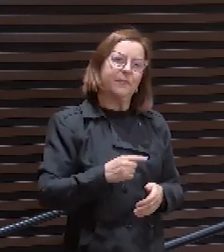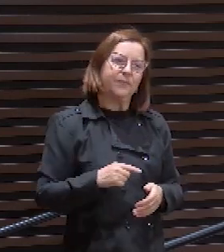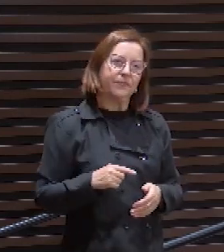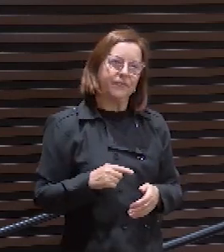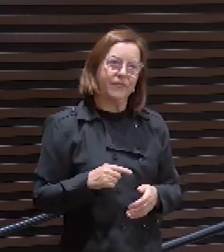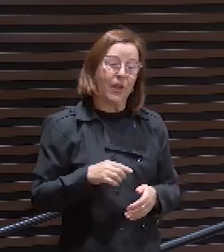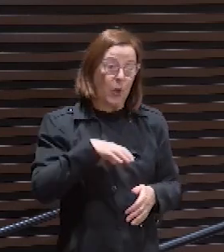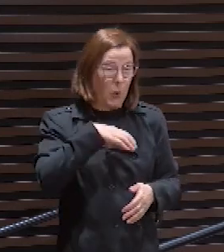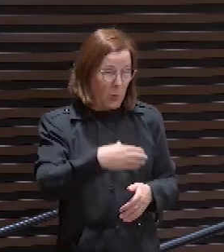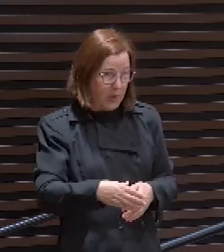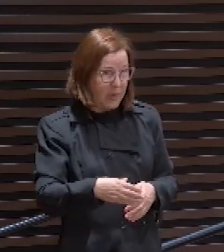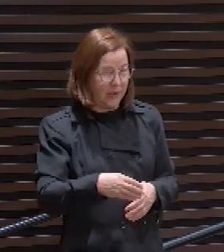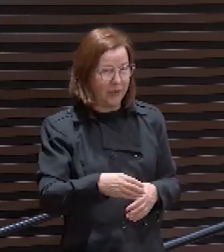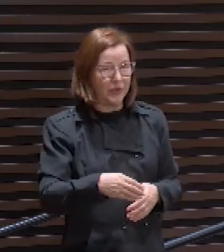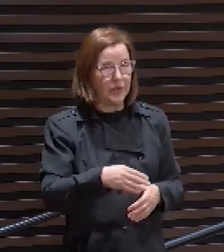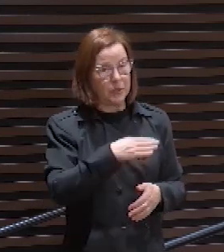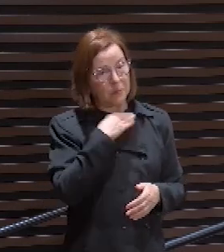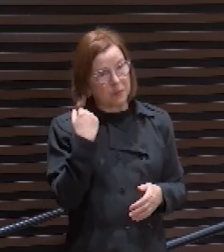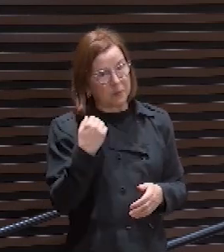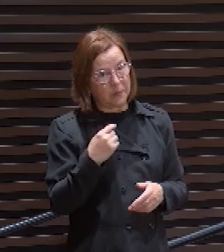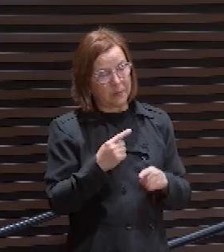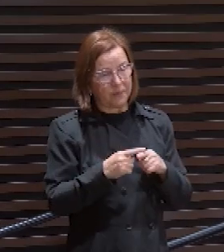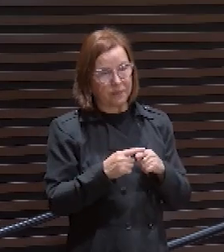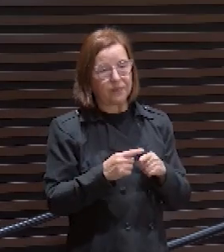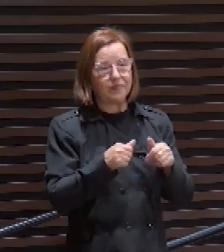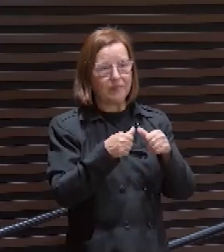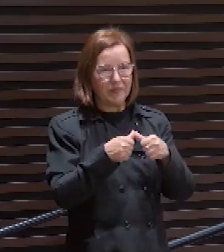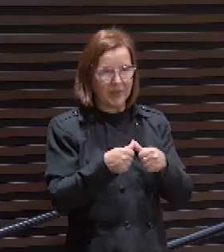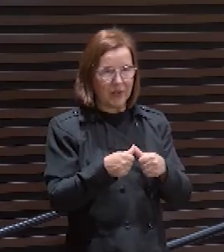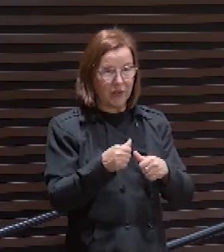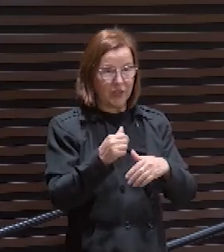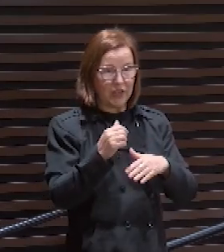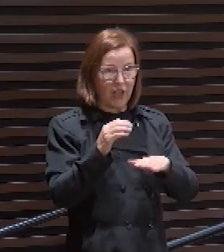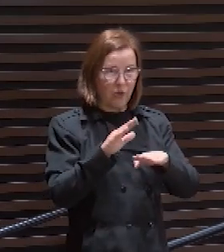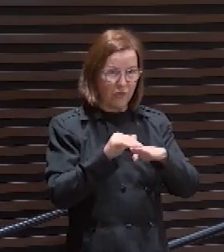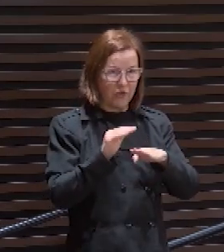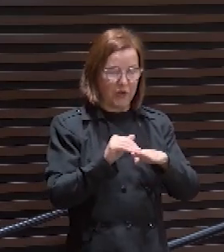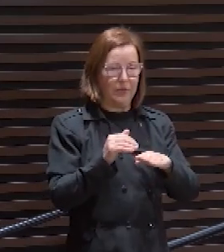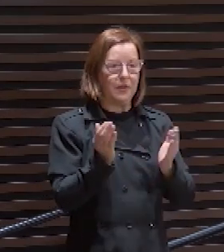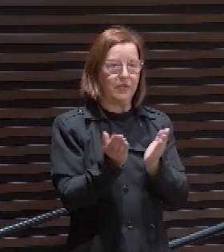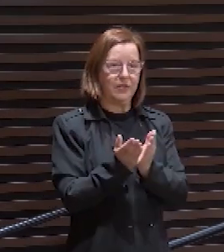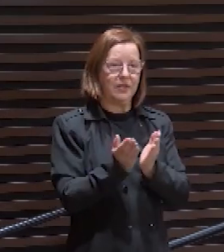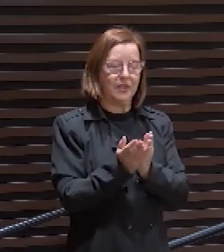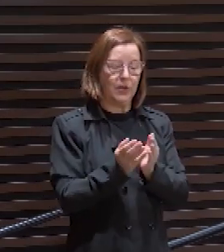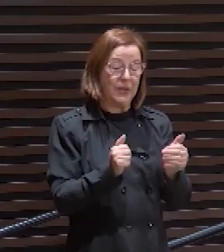Porque esse é o chamado à vida cristã, é seguir ao Senhor até a morte.